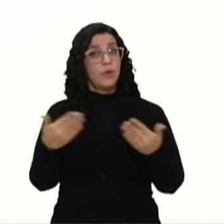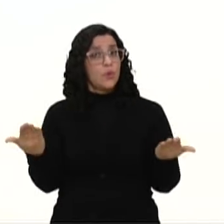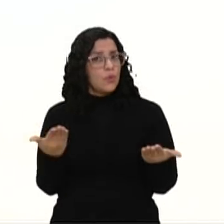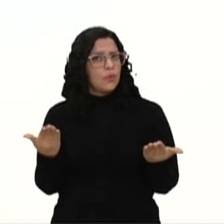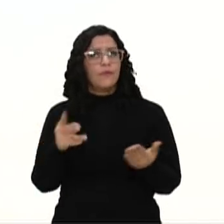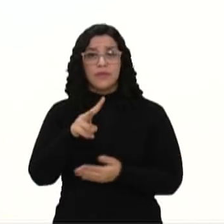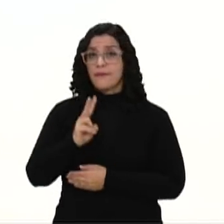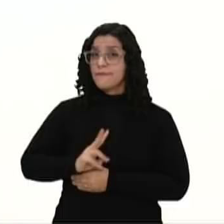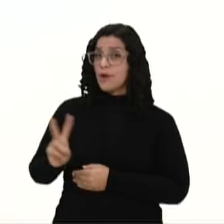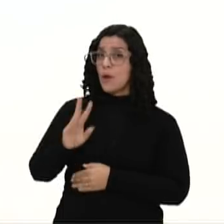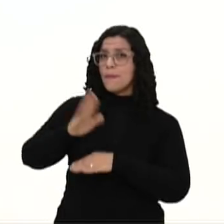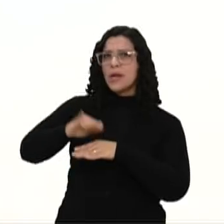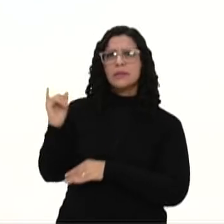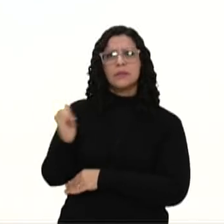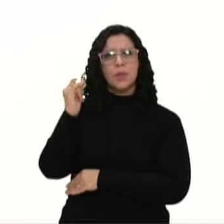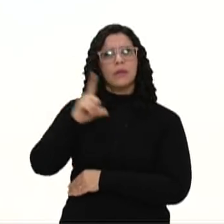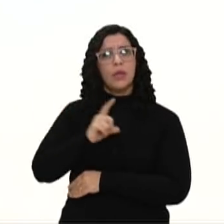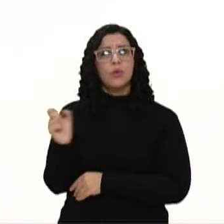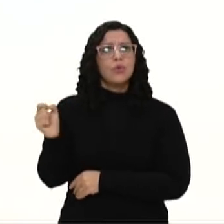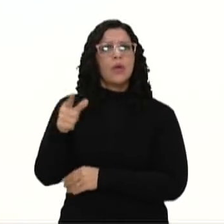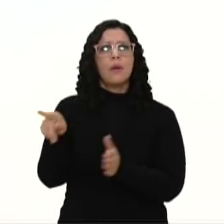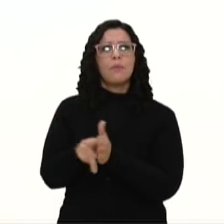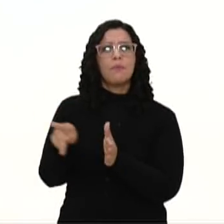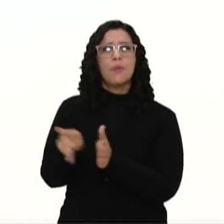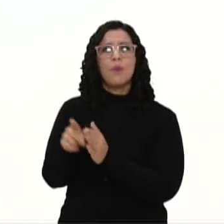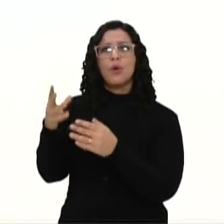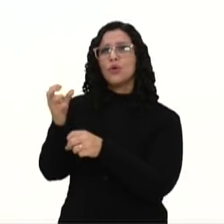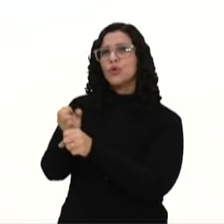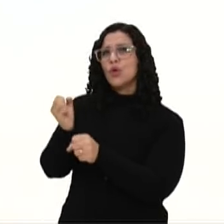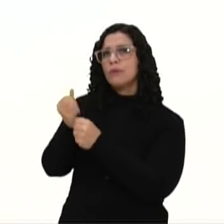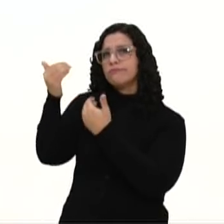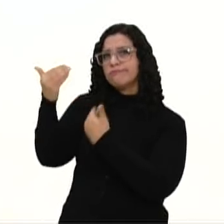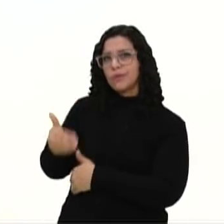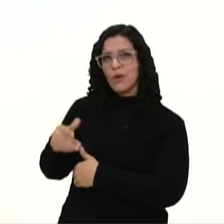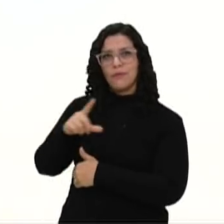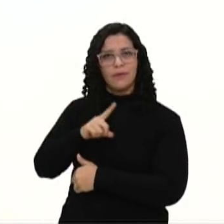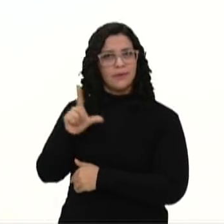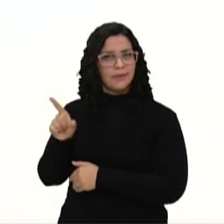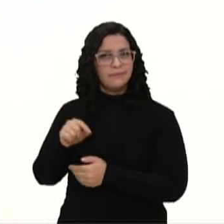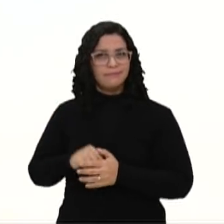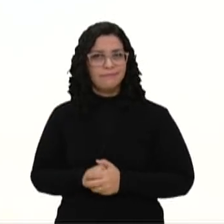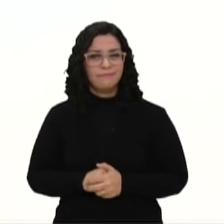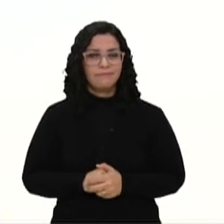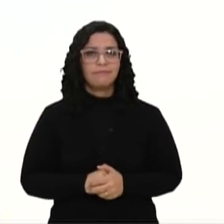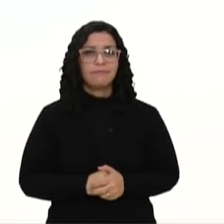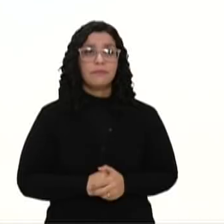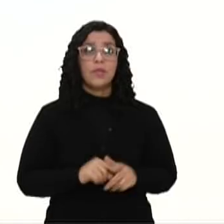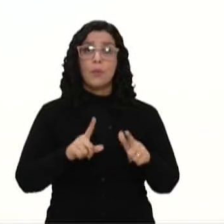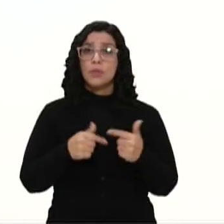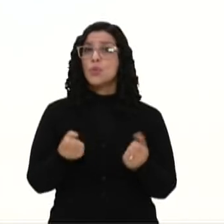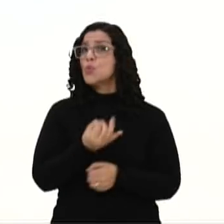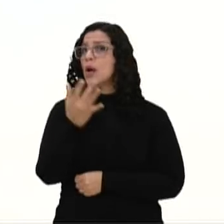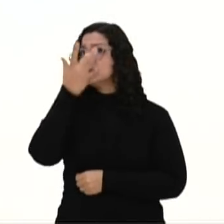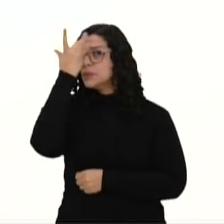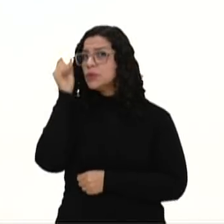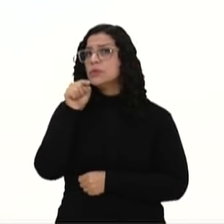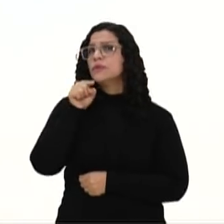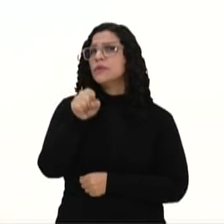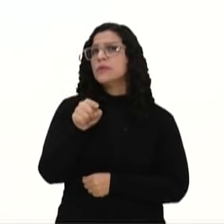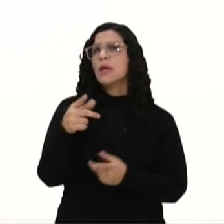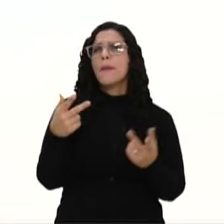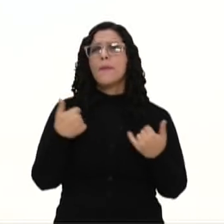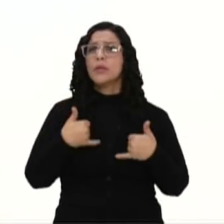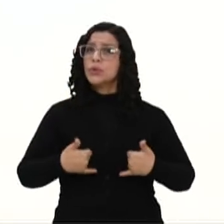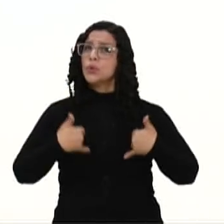Afinal, há valores muito mais importantes do que os que aparecem no cabeçalho das folhas de teste. Quantas pessoas além de ti se